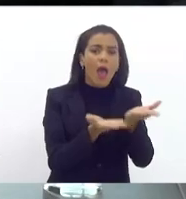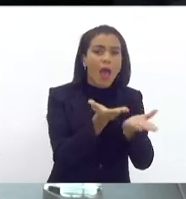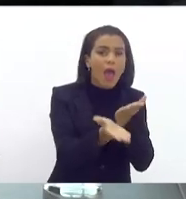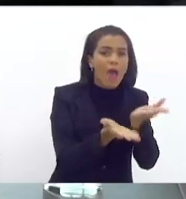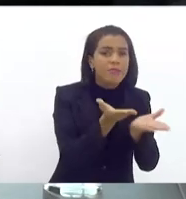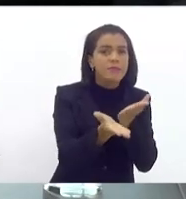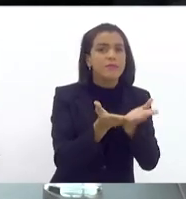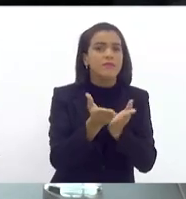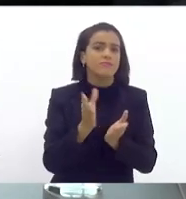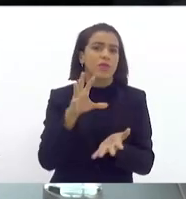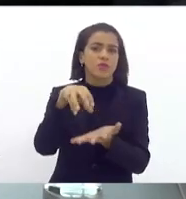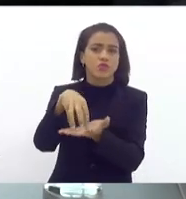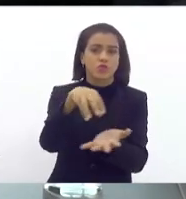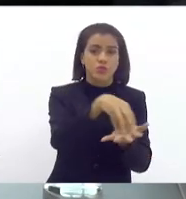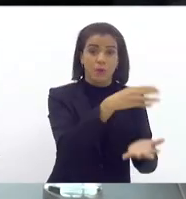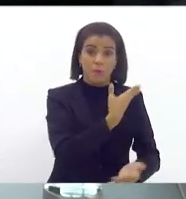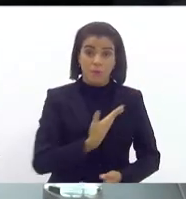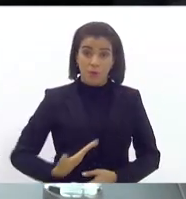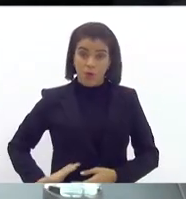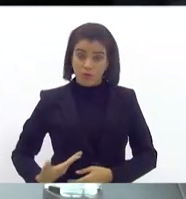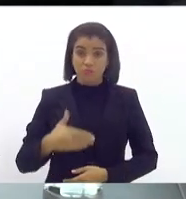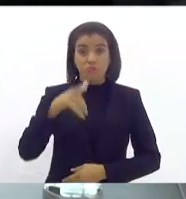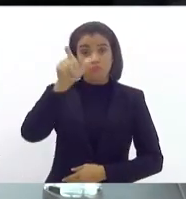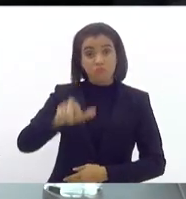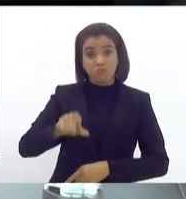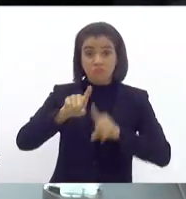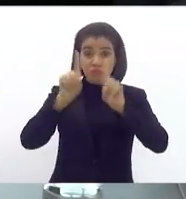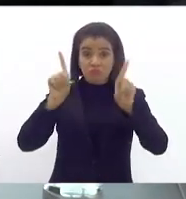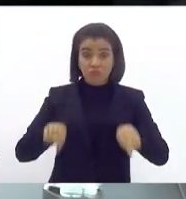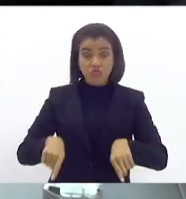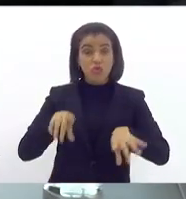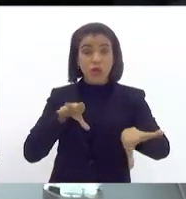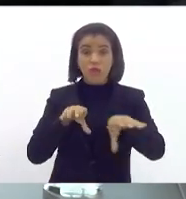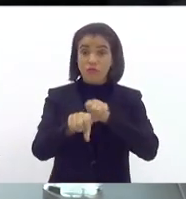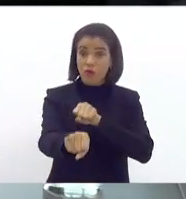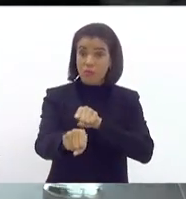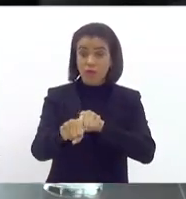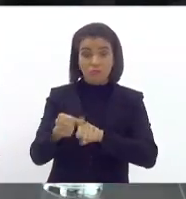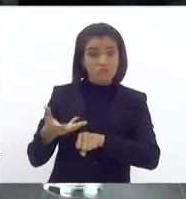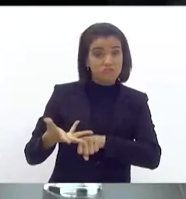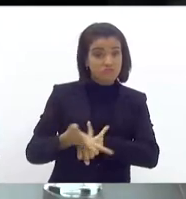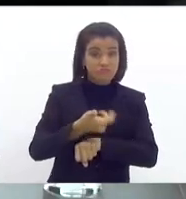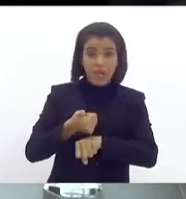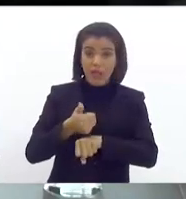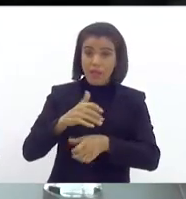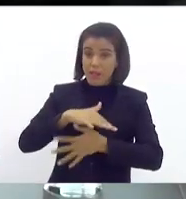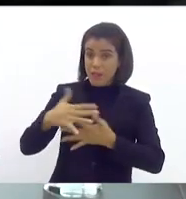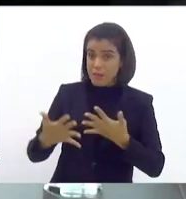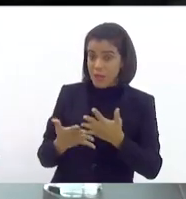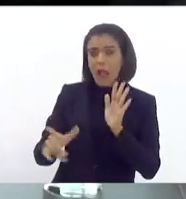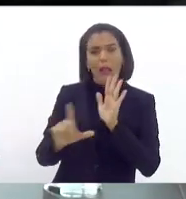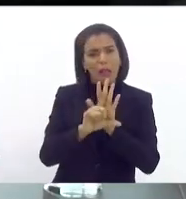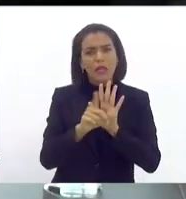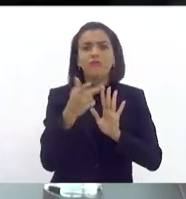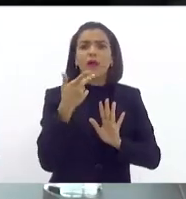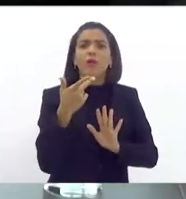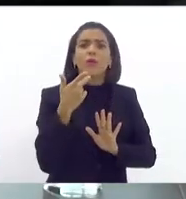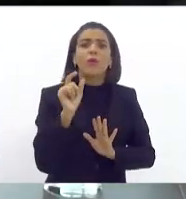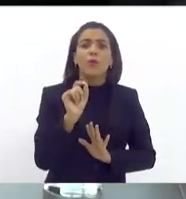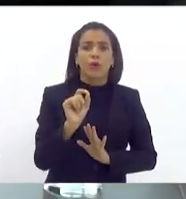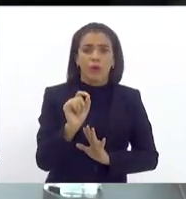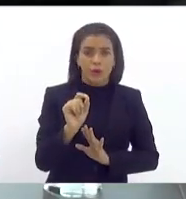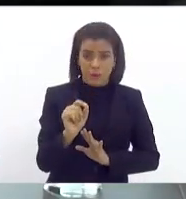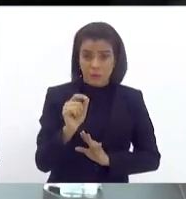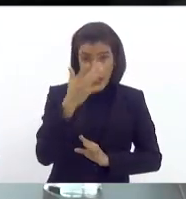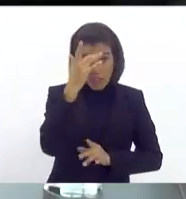órgãos públicos por servidor proficiente em Libras. Ora, o projeto, a lei, diz que, que